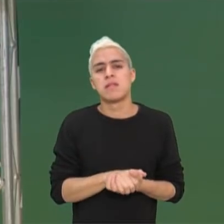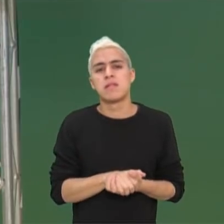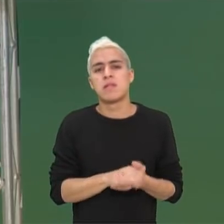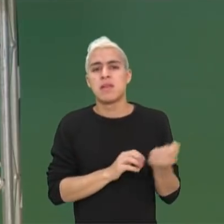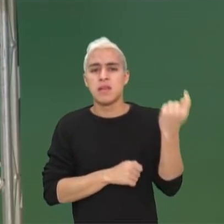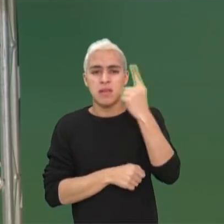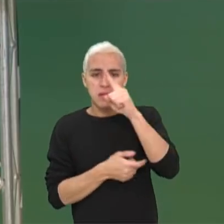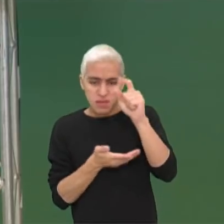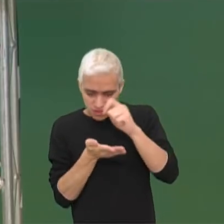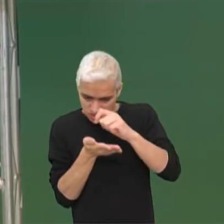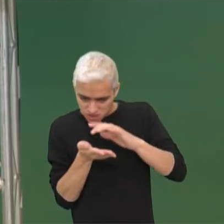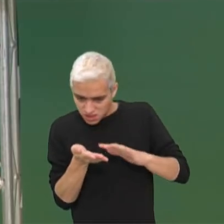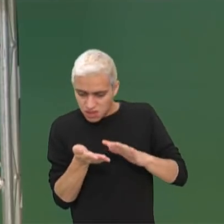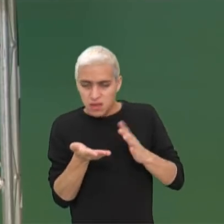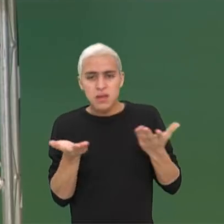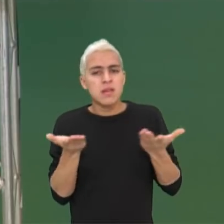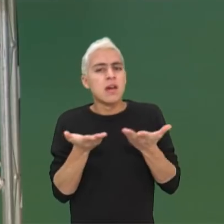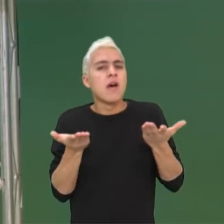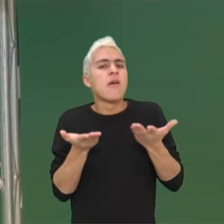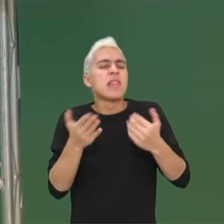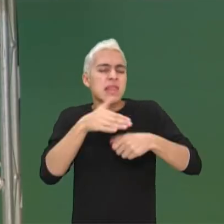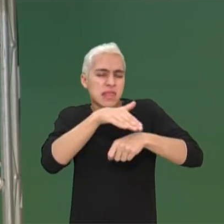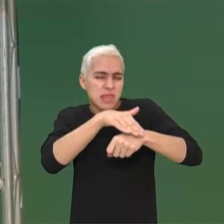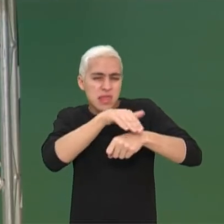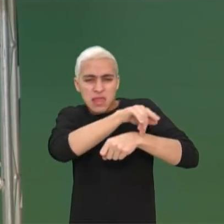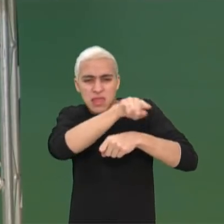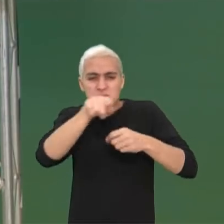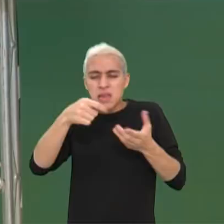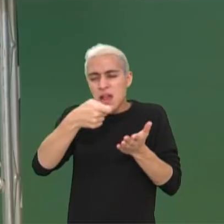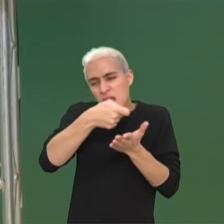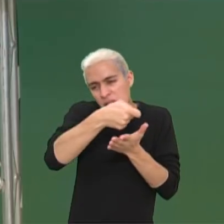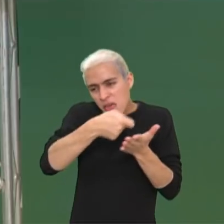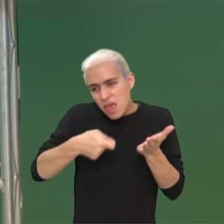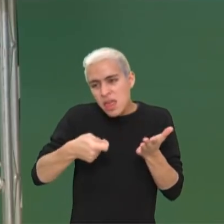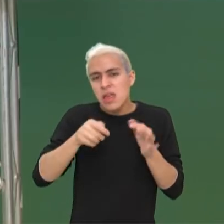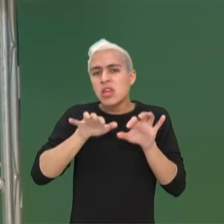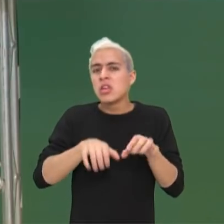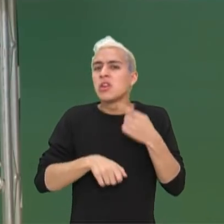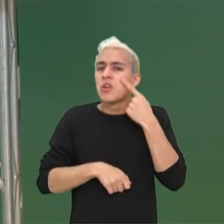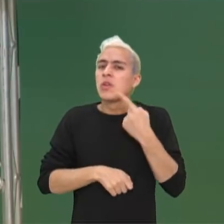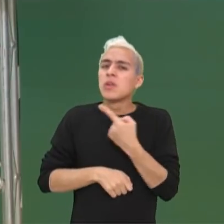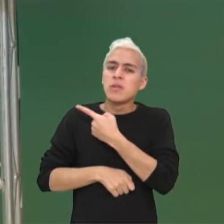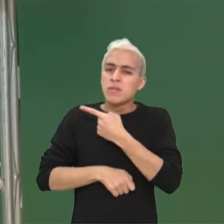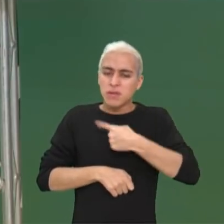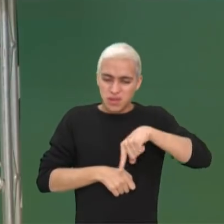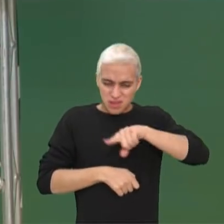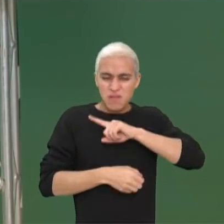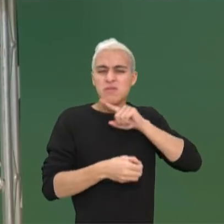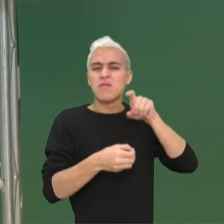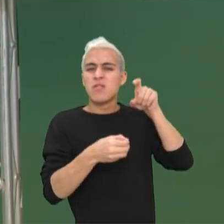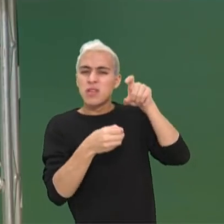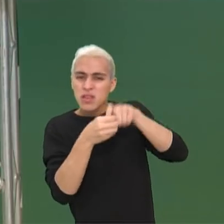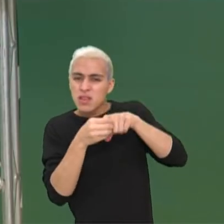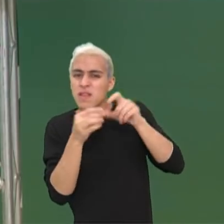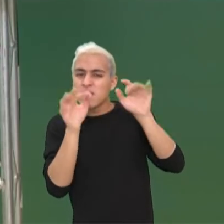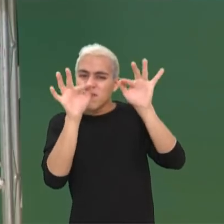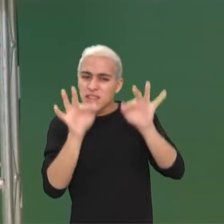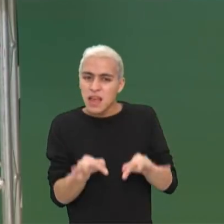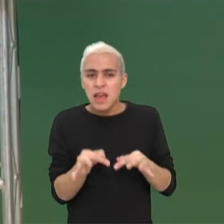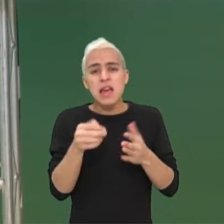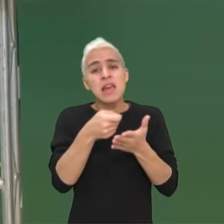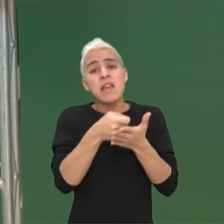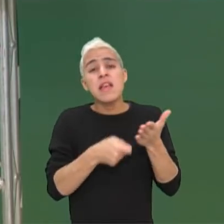última tarefinha, né, eu vou deixar um tempinho para vocês escreverem isso daí e a gente volta para finalizar. Então, escreva alguns jogos